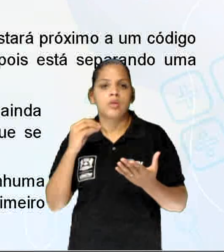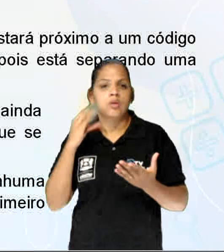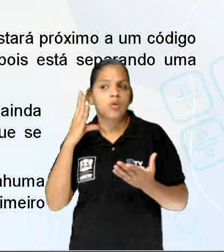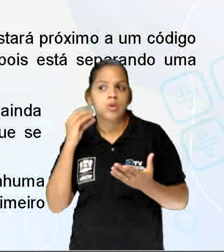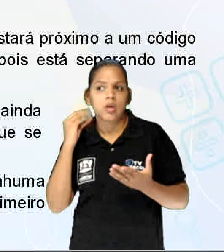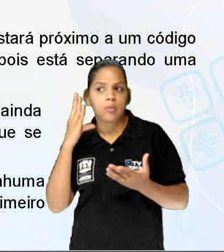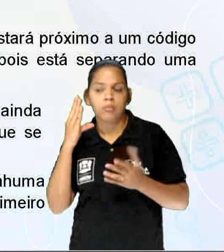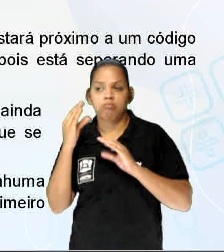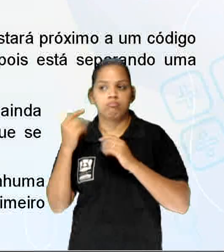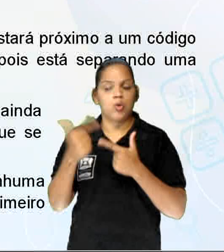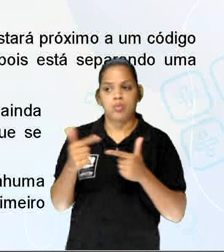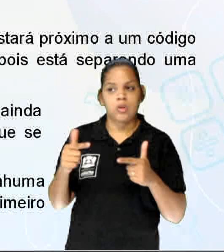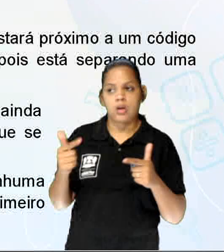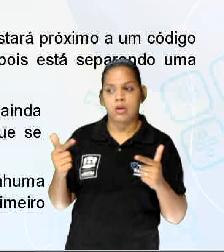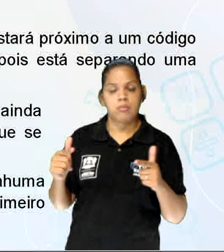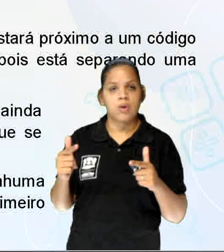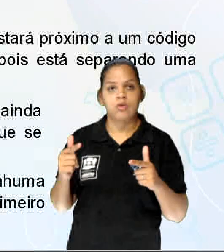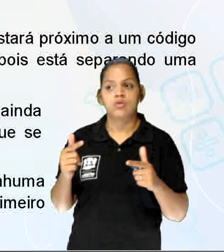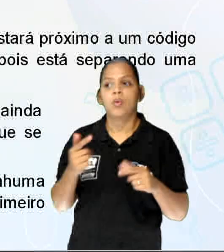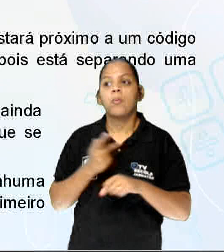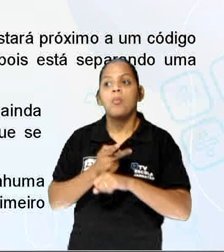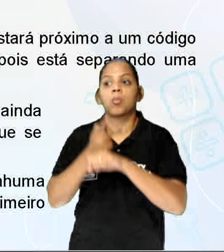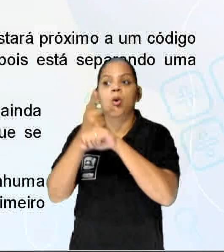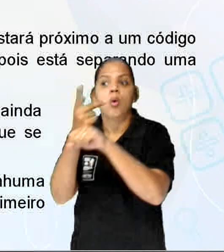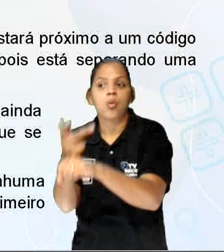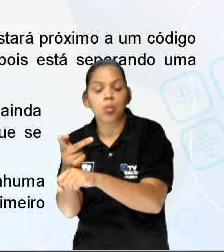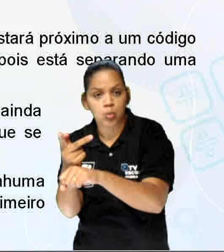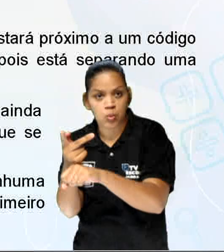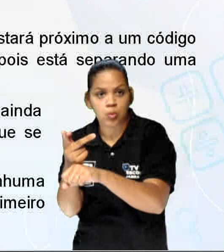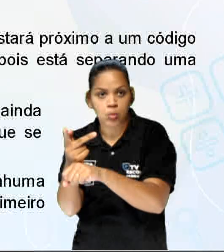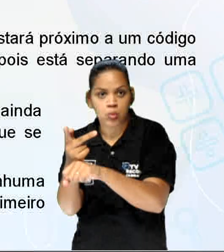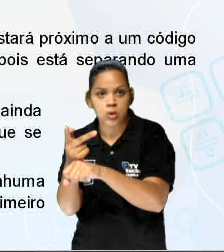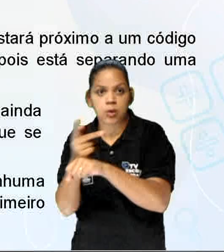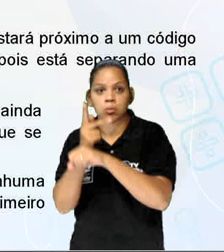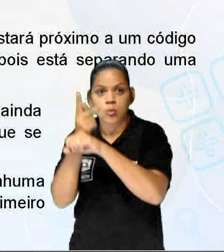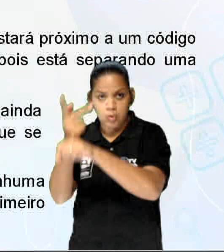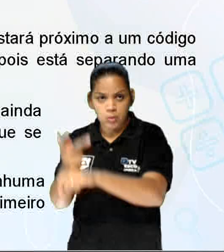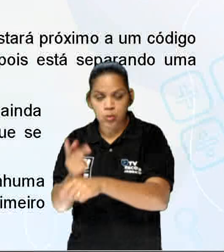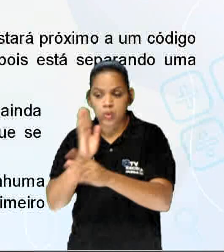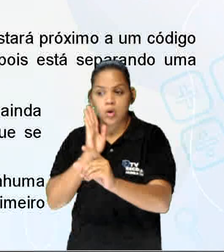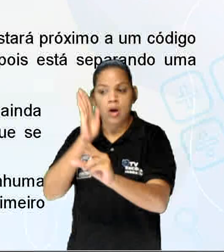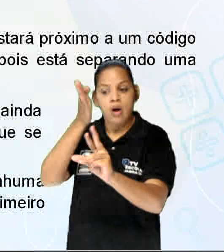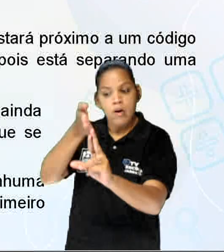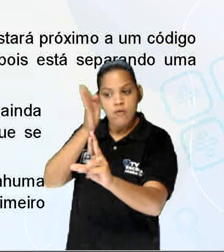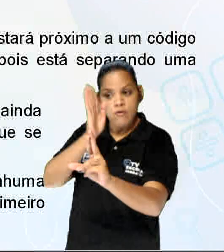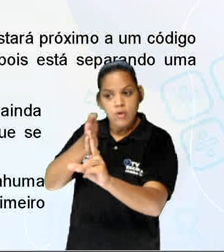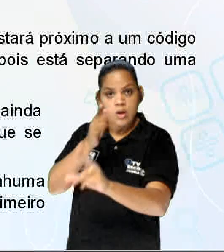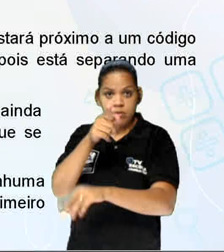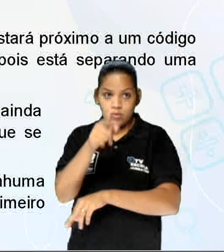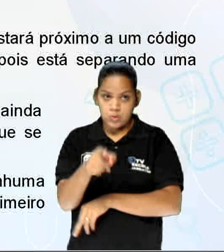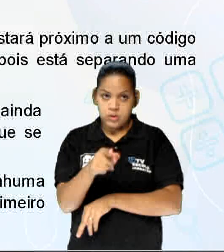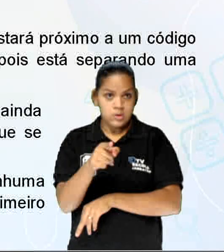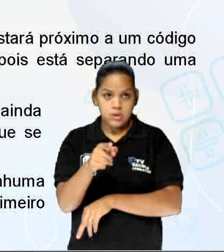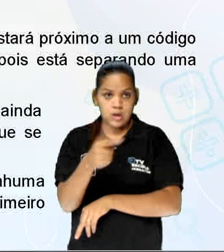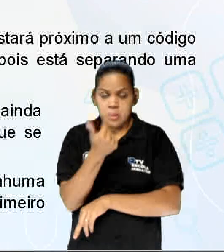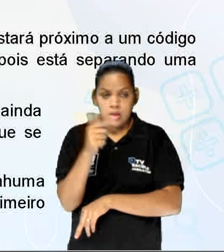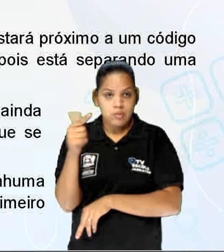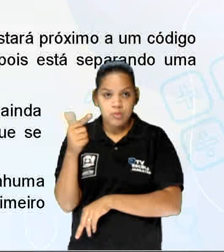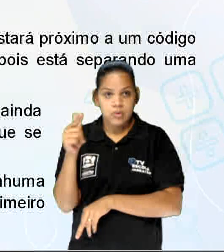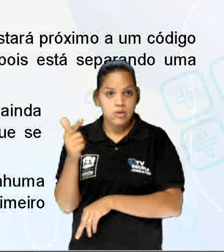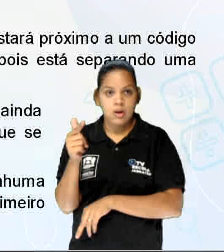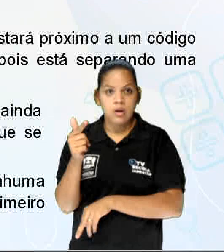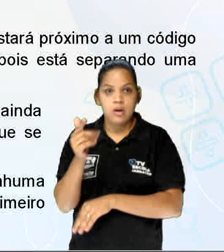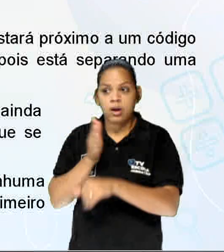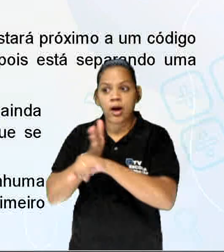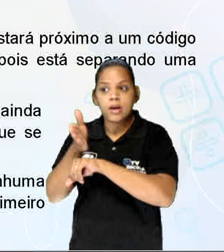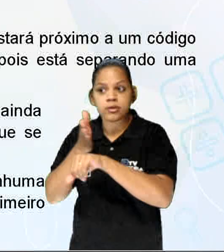procure, veja que o verbo procurar se refere a você. Então, você não tem acesso, você